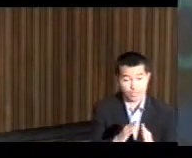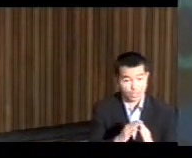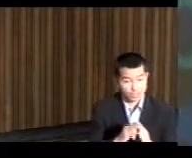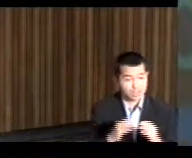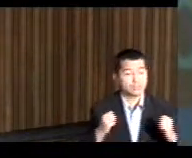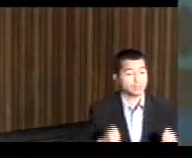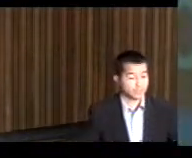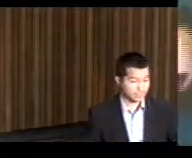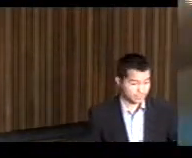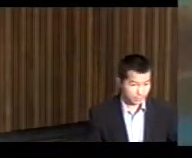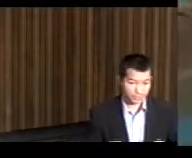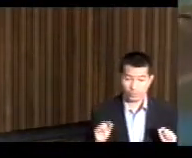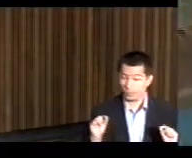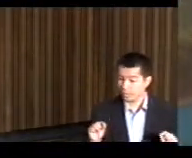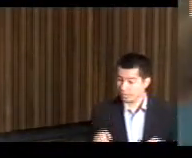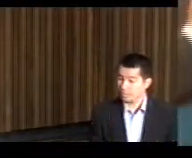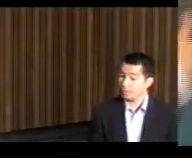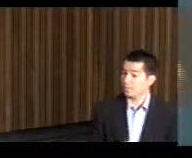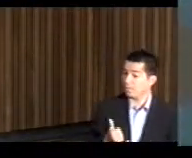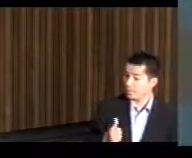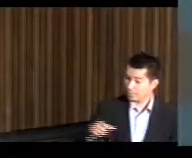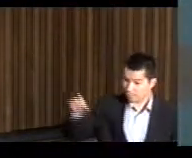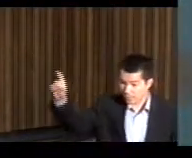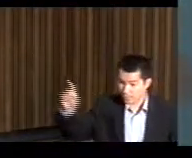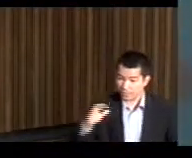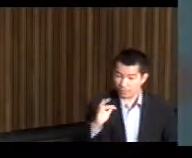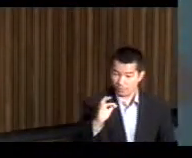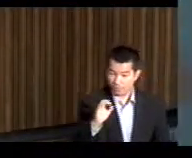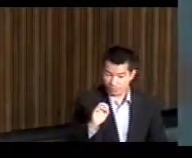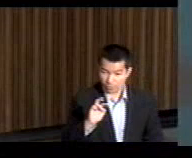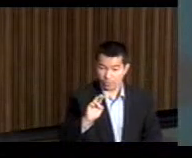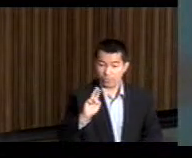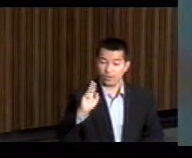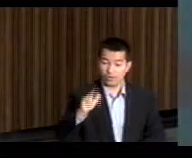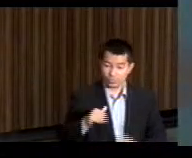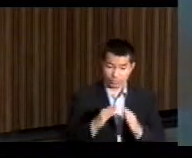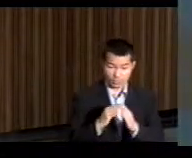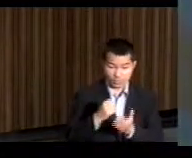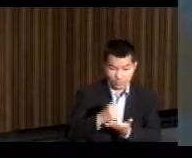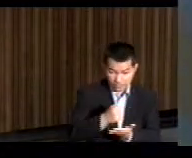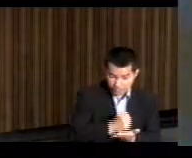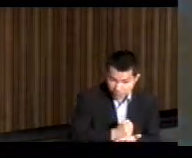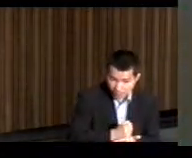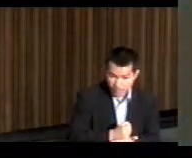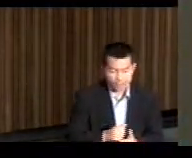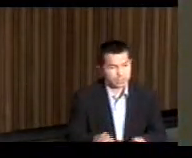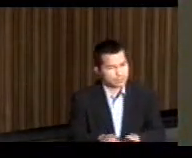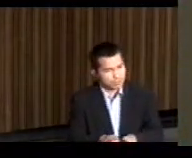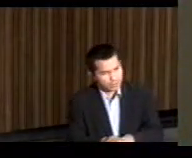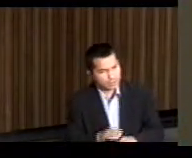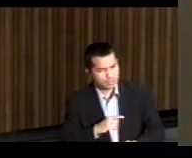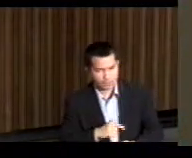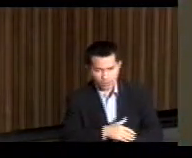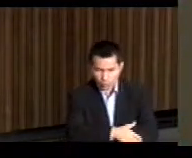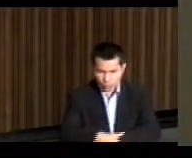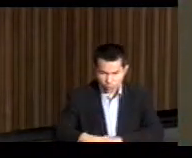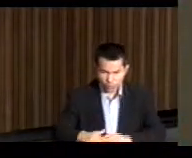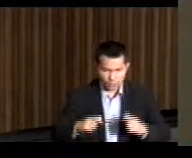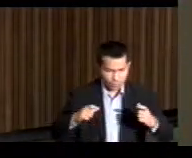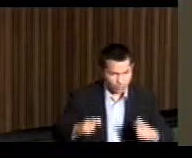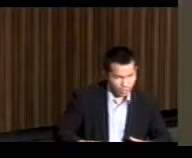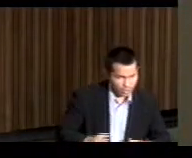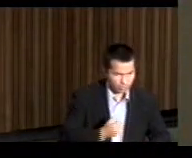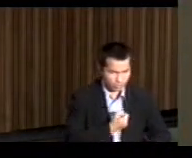documento. Então, ele vai dizer, eu, tabelião, fulano de tal, etc, etc, se for uma escritura, não é? Na rua tal, número tal, foi